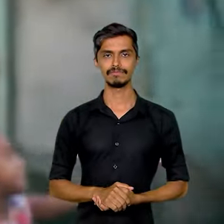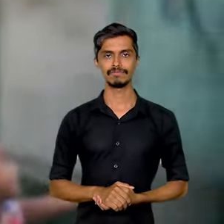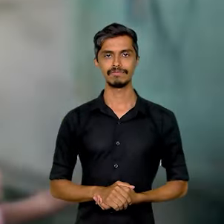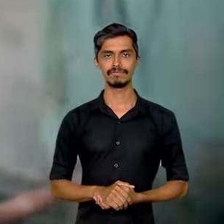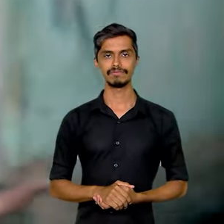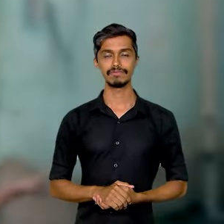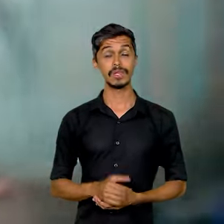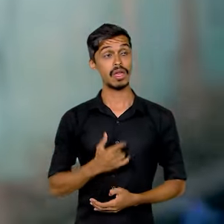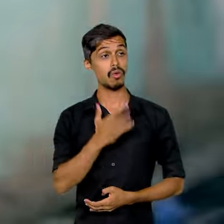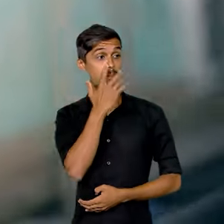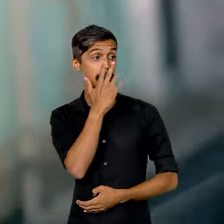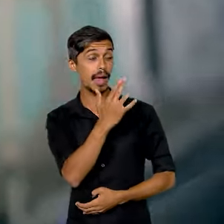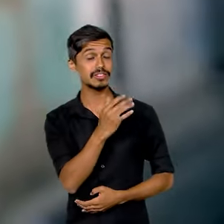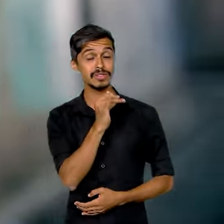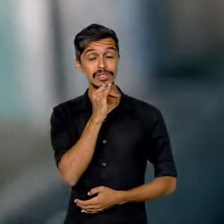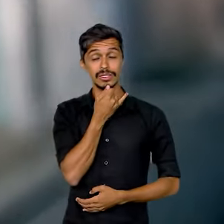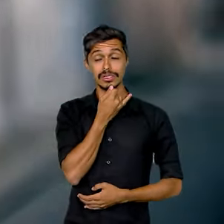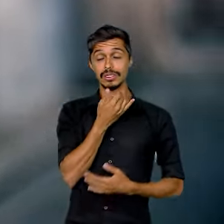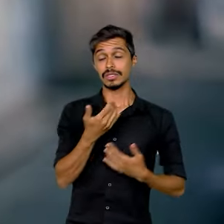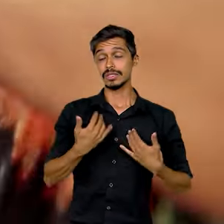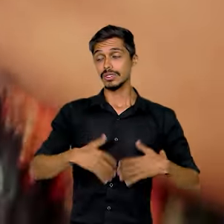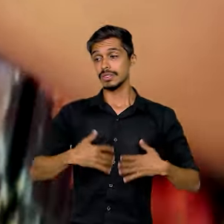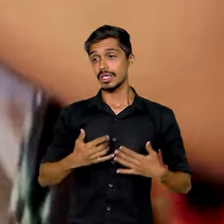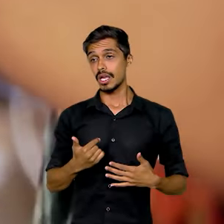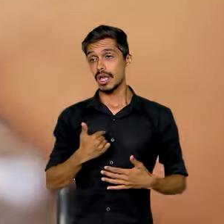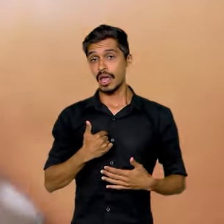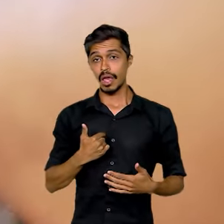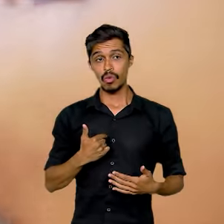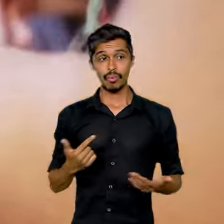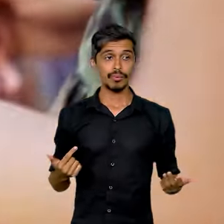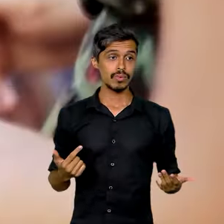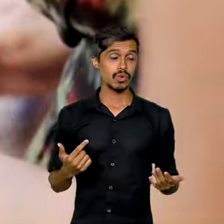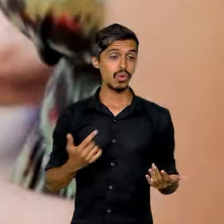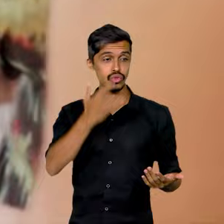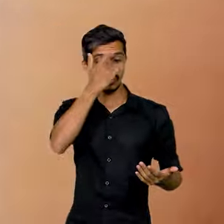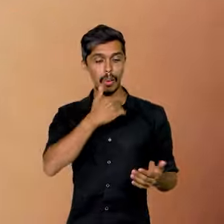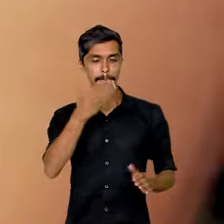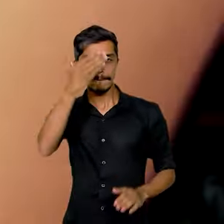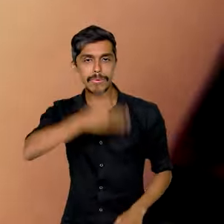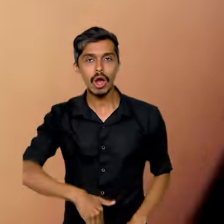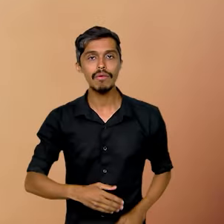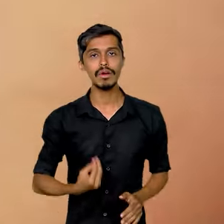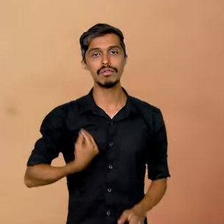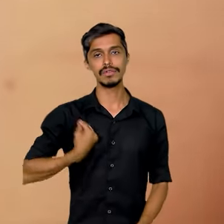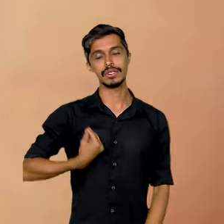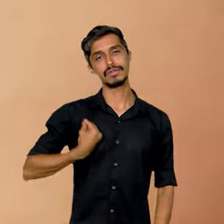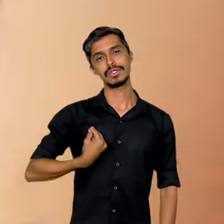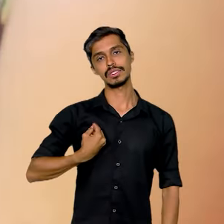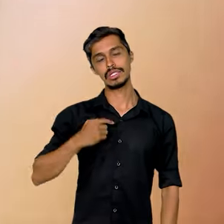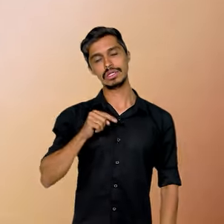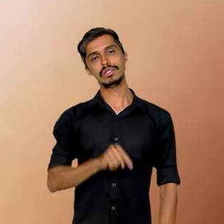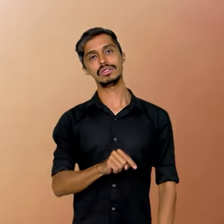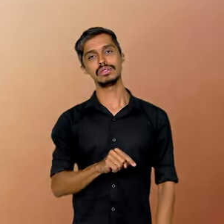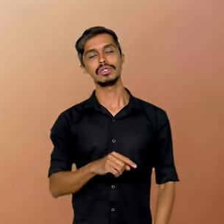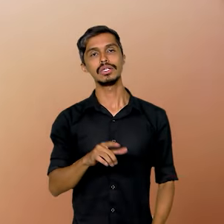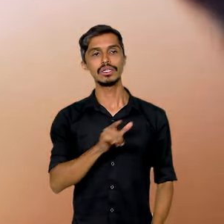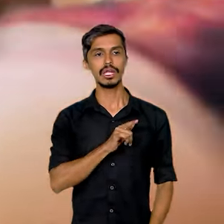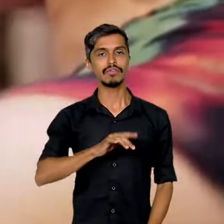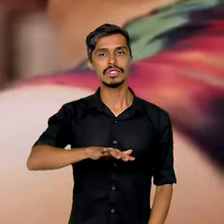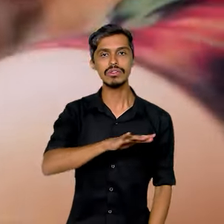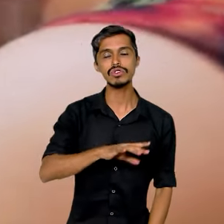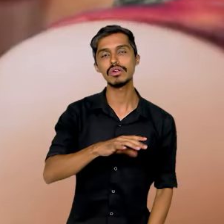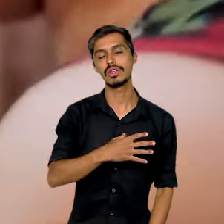Acho que, infelizmente, eu, né, sou uma prova viva disso. A gente teve essa situação na